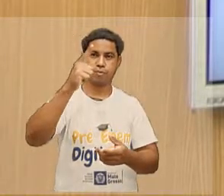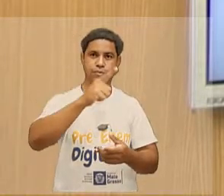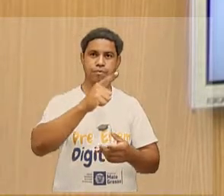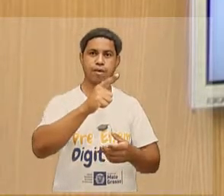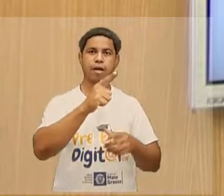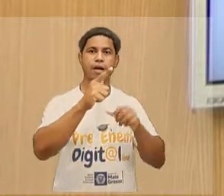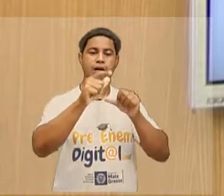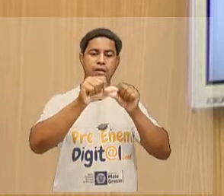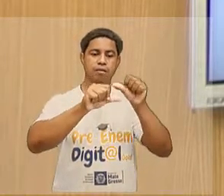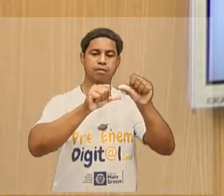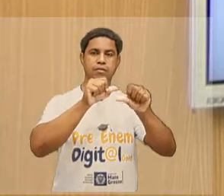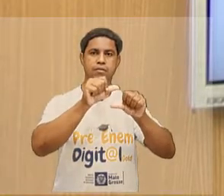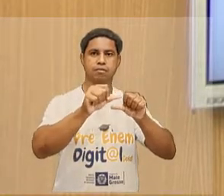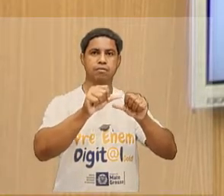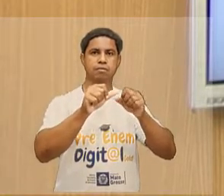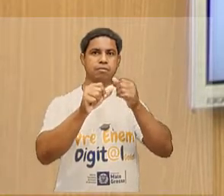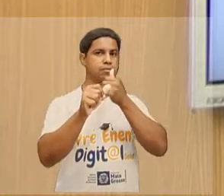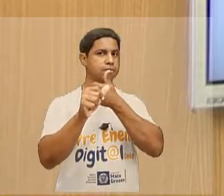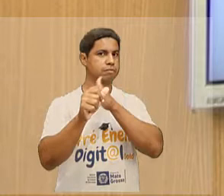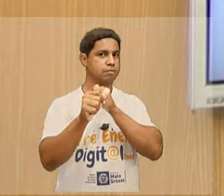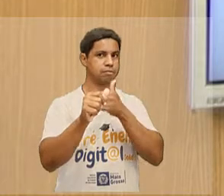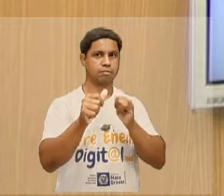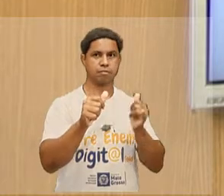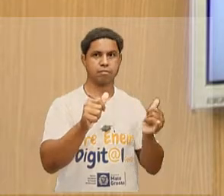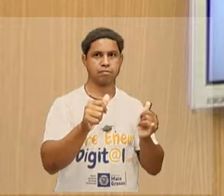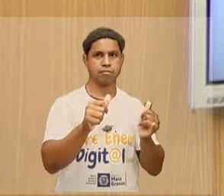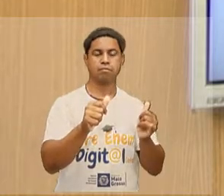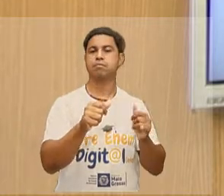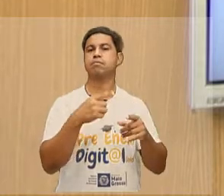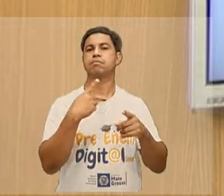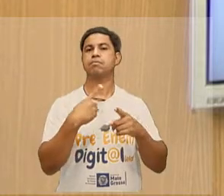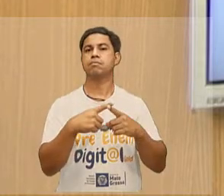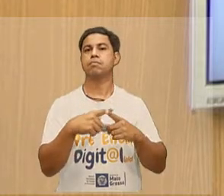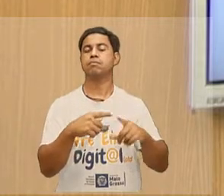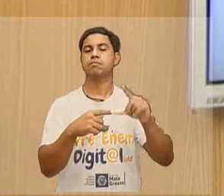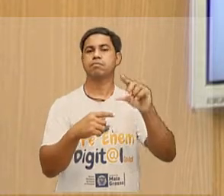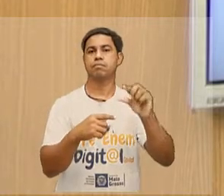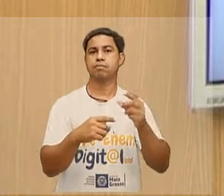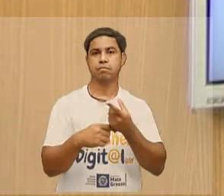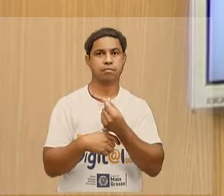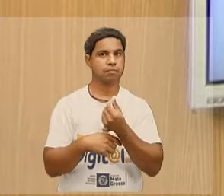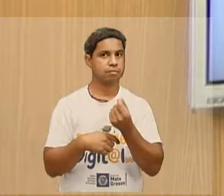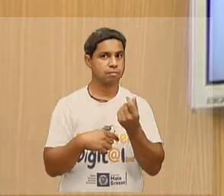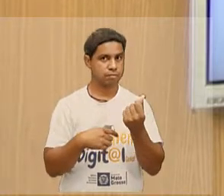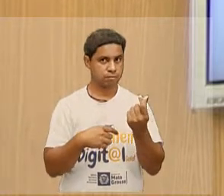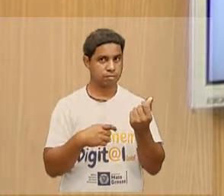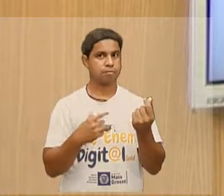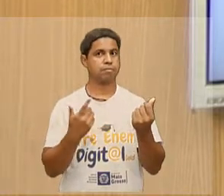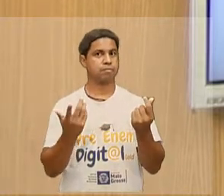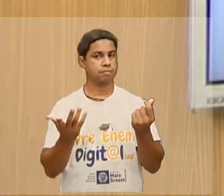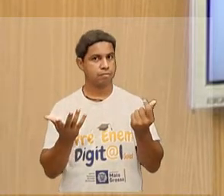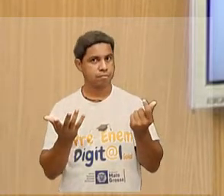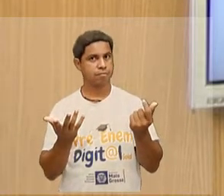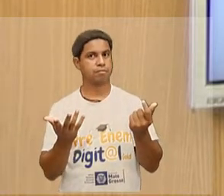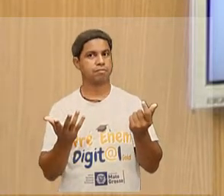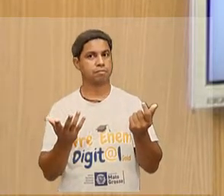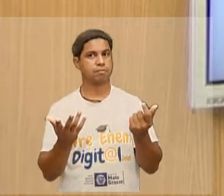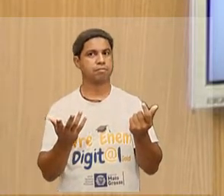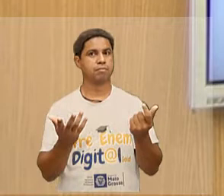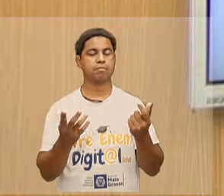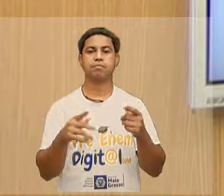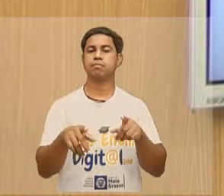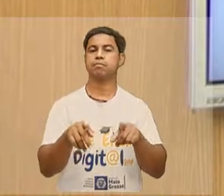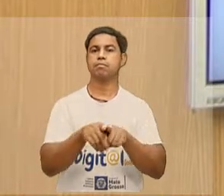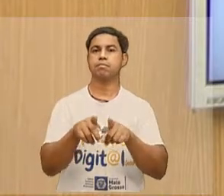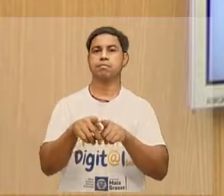células fotovoltaicas orgânicas. É mais barato, mais em conta do que essas placas que nós usamos, é